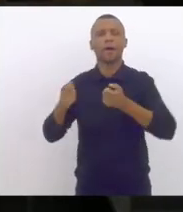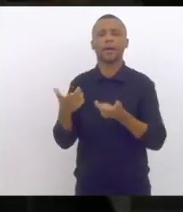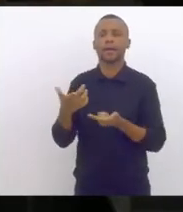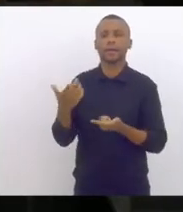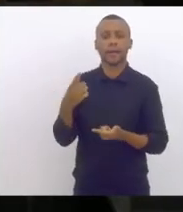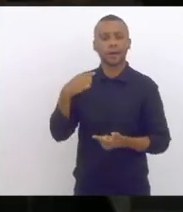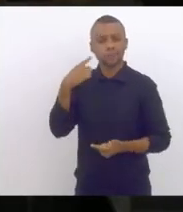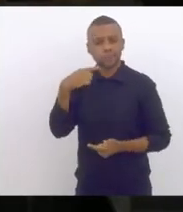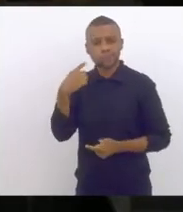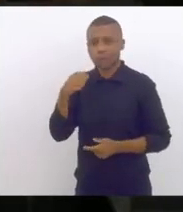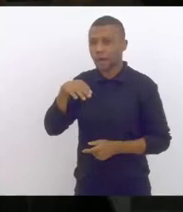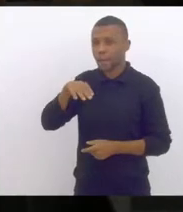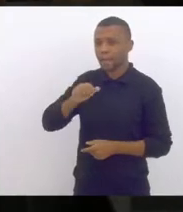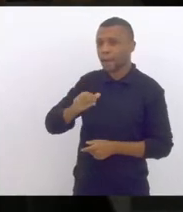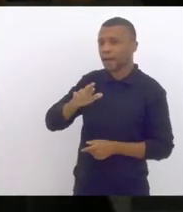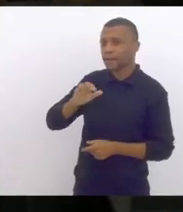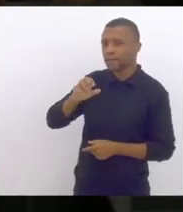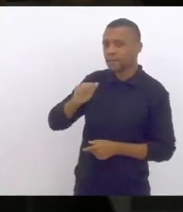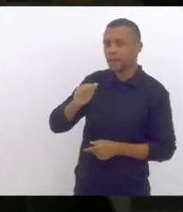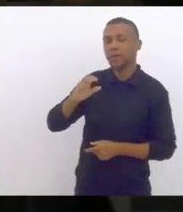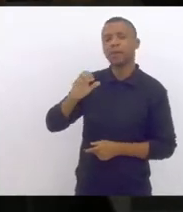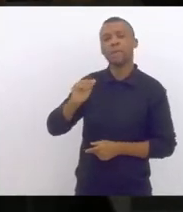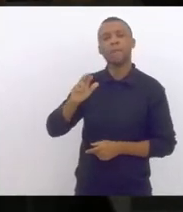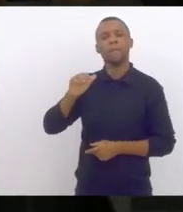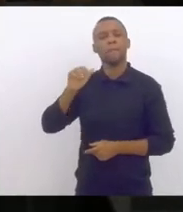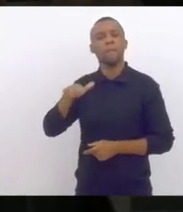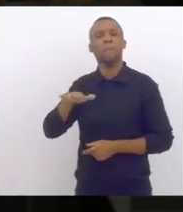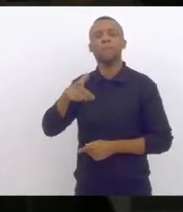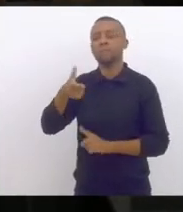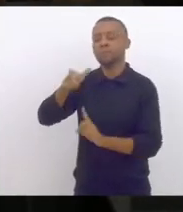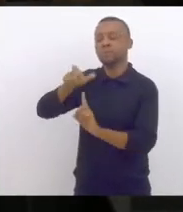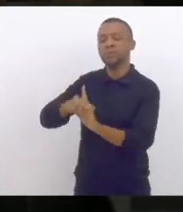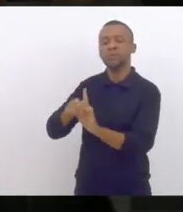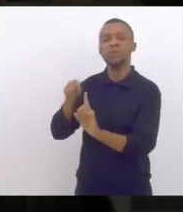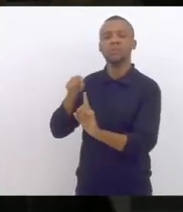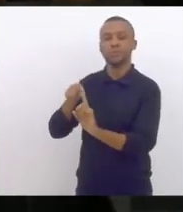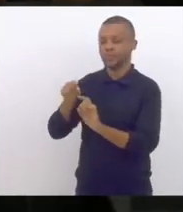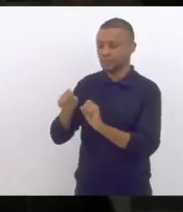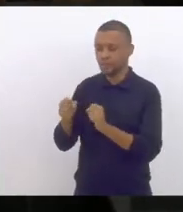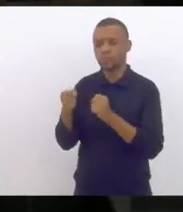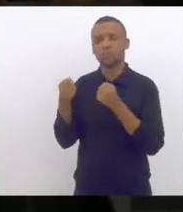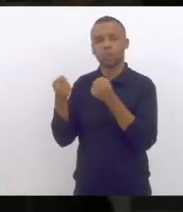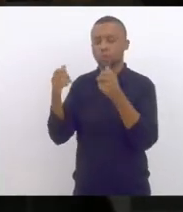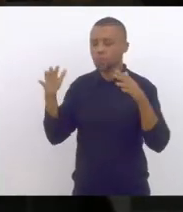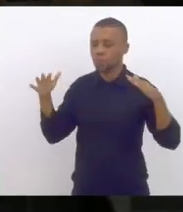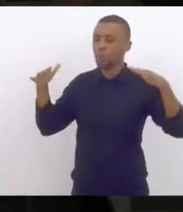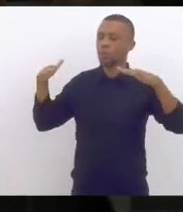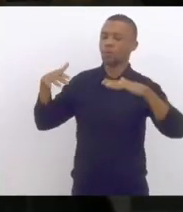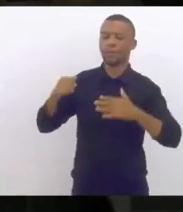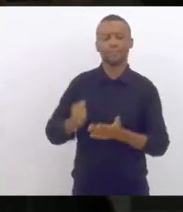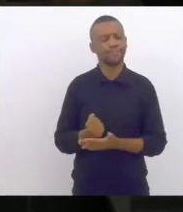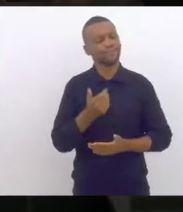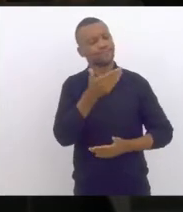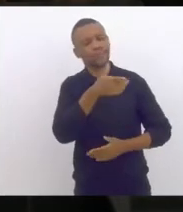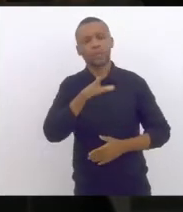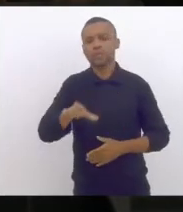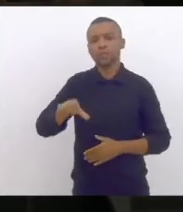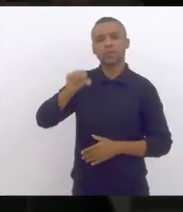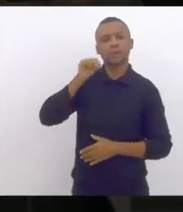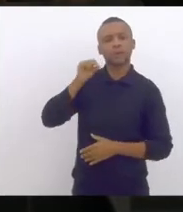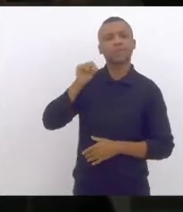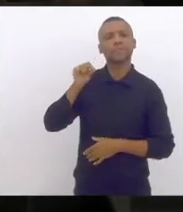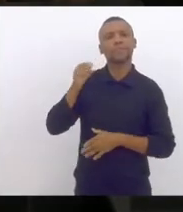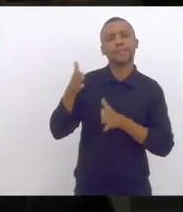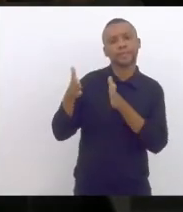Carmen é exatamente uma delas. Vossa Excelência escolheu, nesses dias